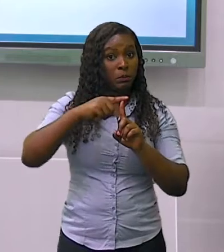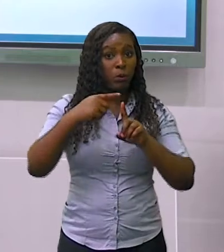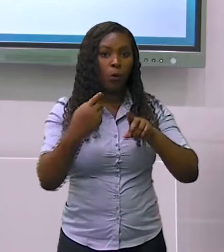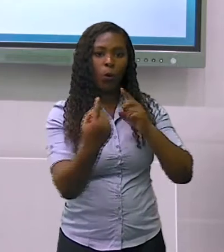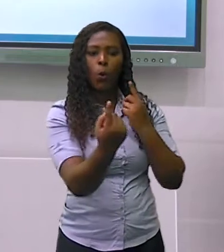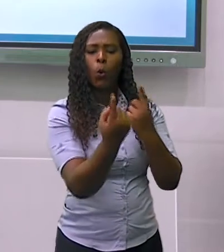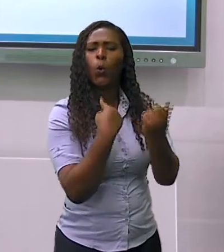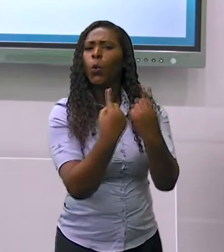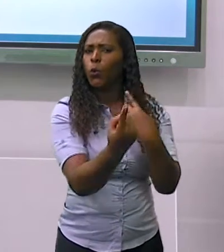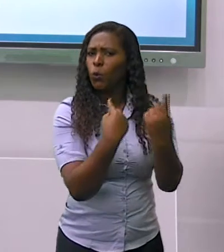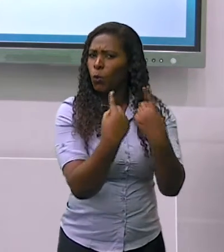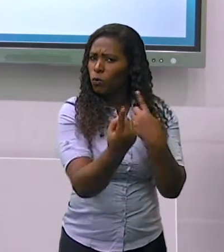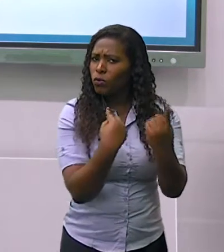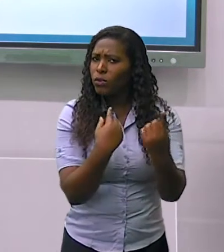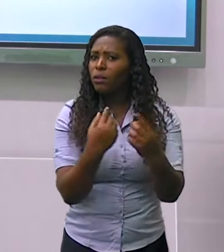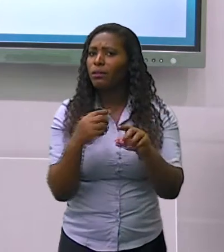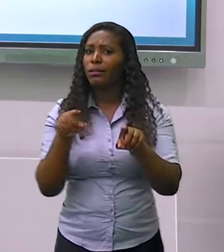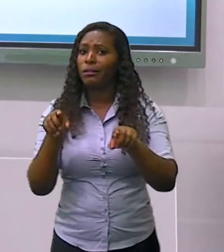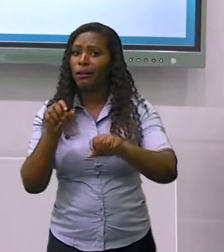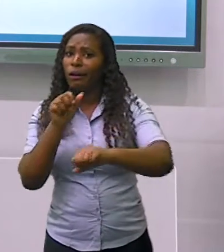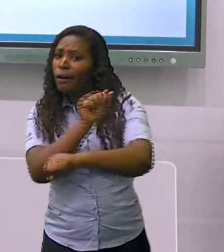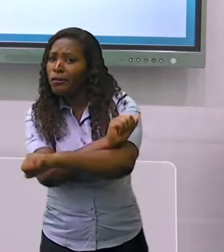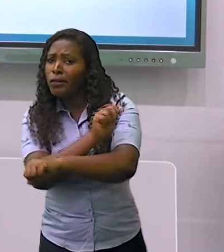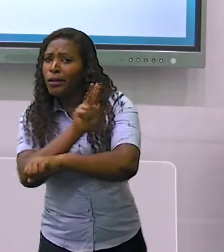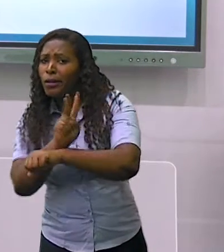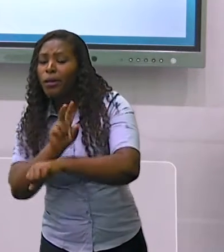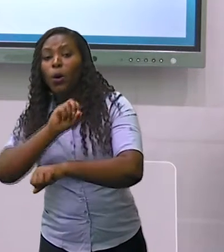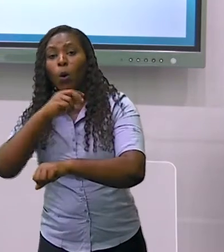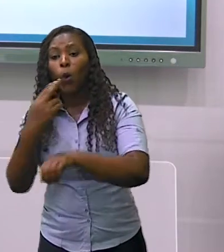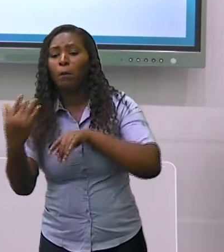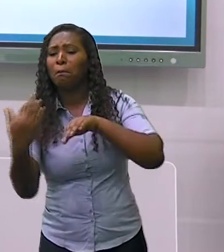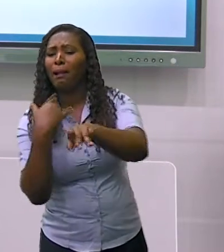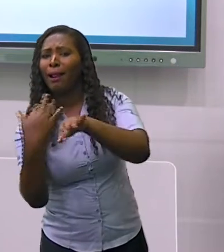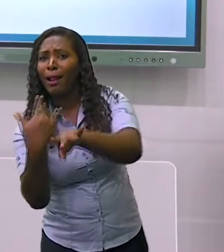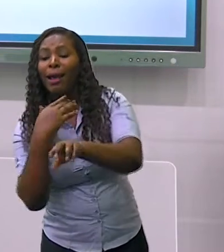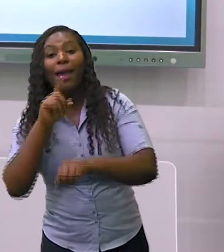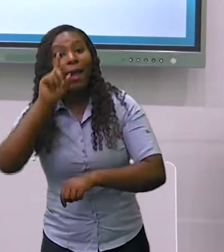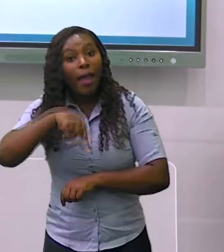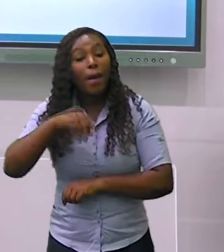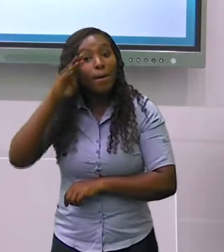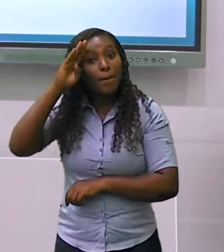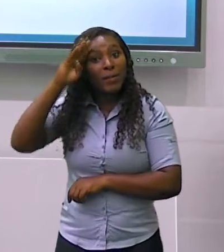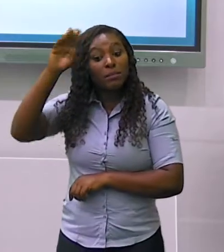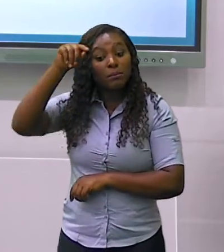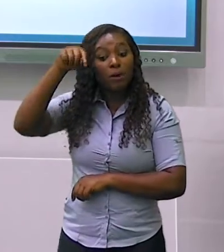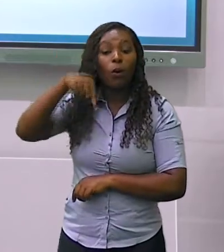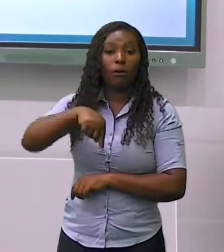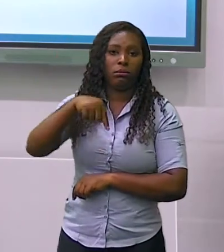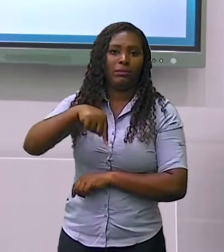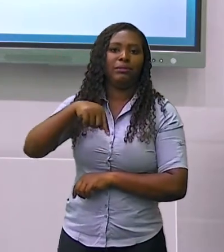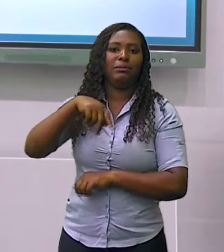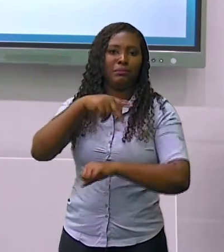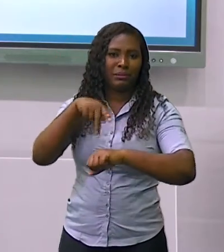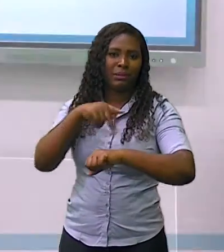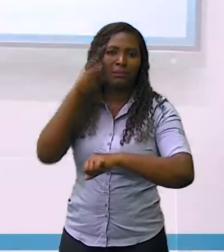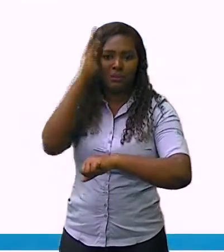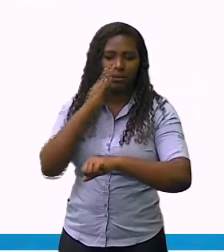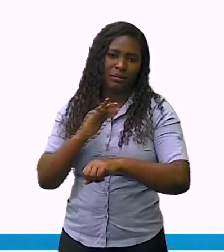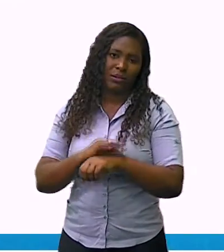nosso país? Pois bem, ele desloca diariamente grande quantidade